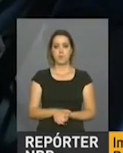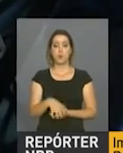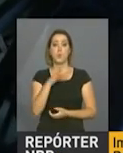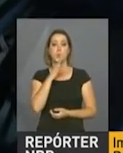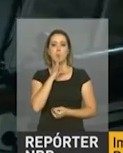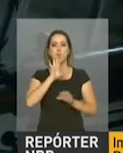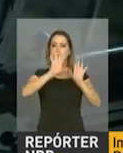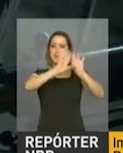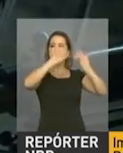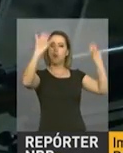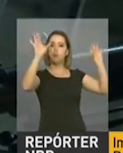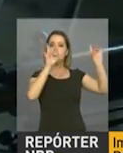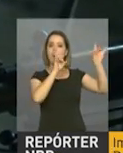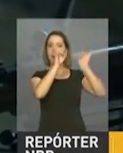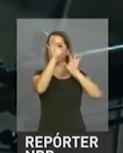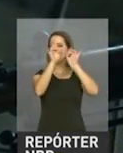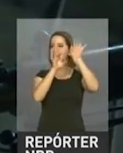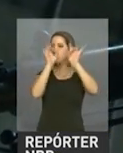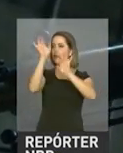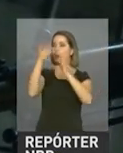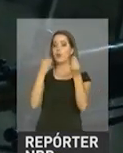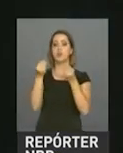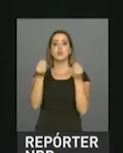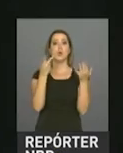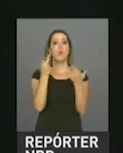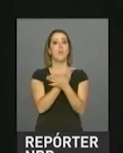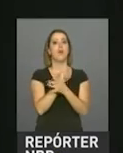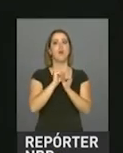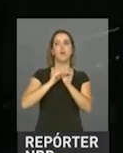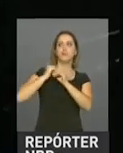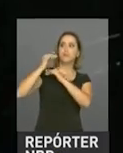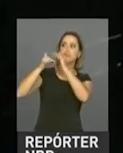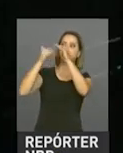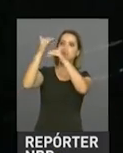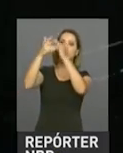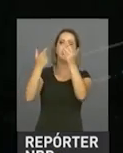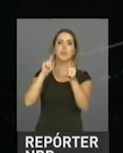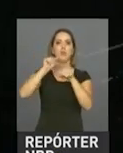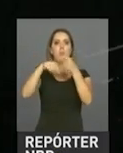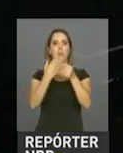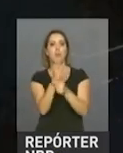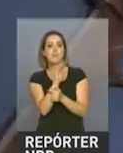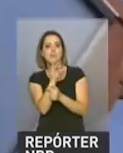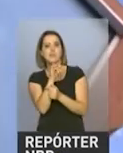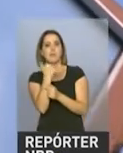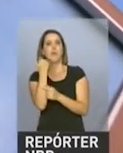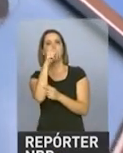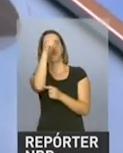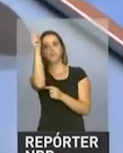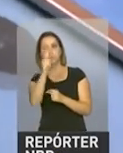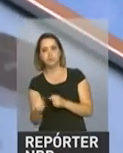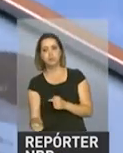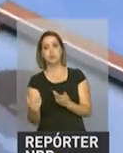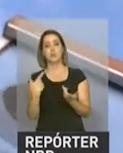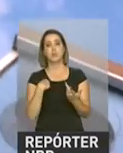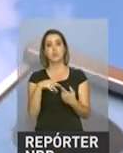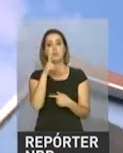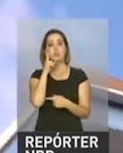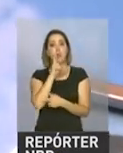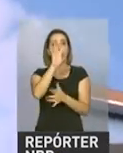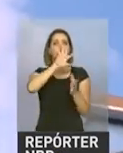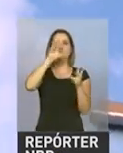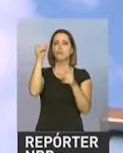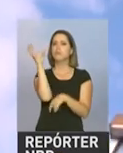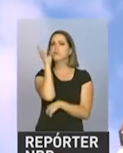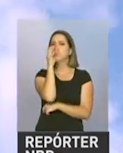Conhecer o céu, as estrelas, como se formam, evoluem e morrem. Um universo que desperta o fascínio de